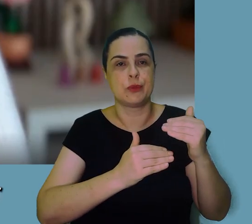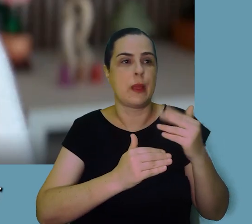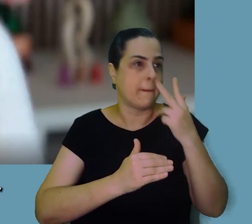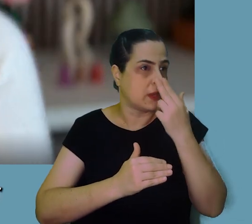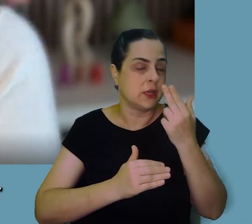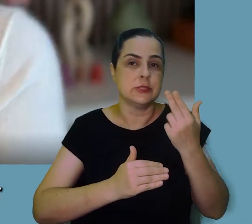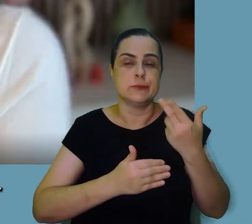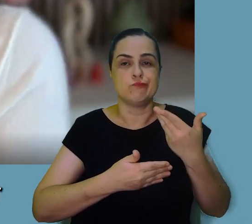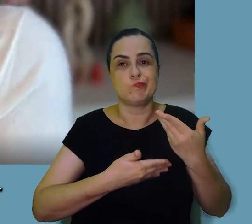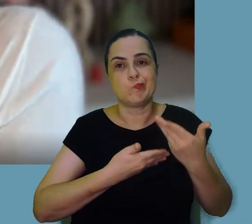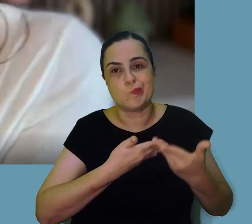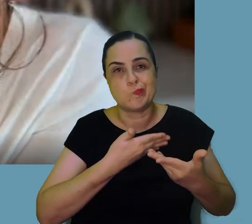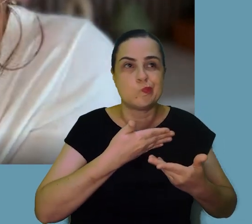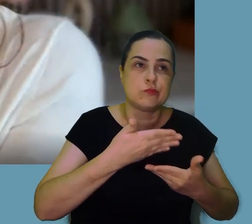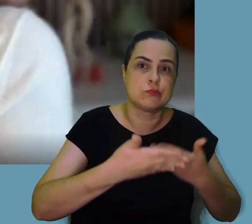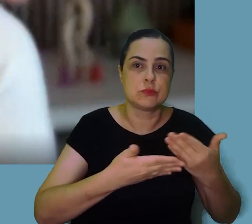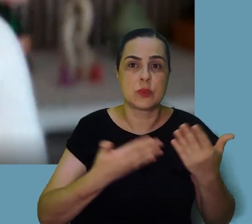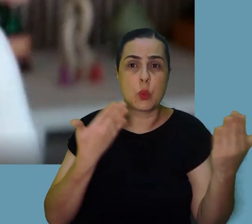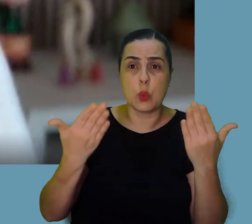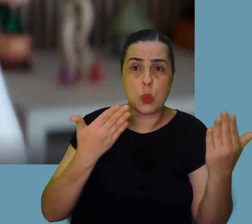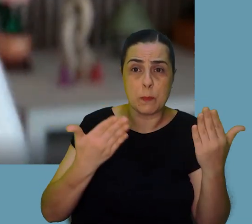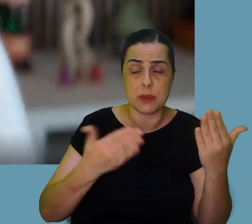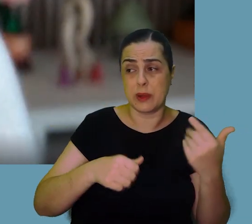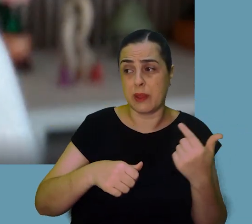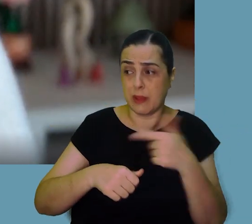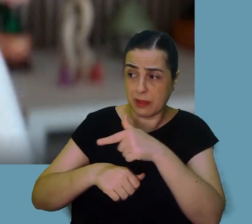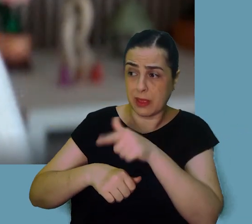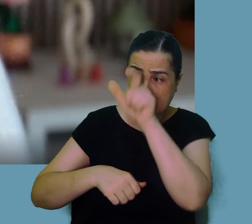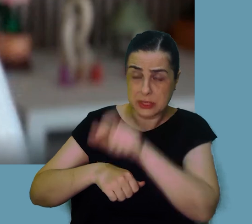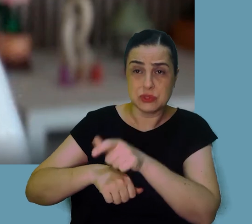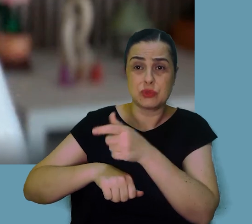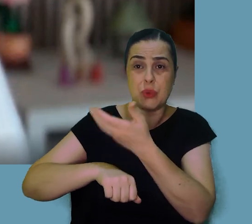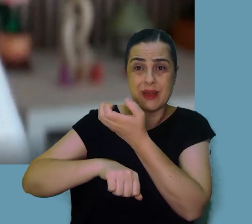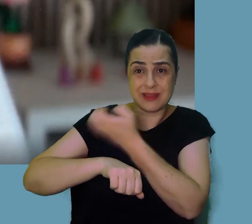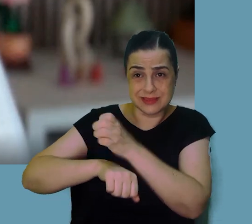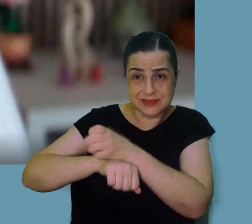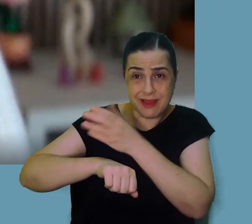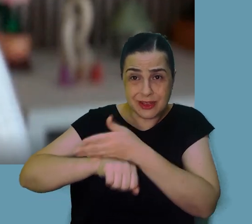organizações. E acho que, independente de comparar ele a um estagiário, tem um outro recorte de gerações